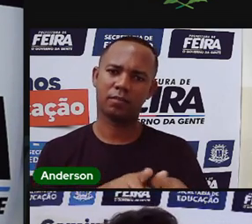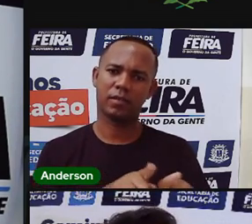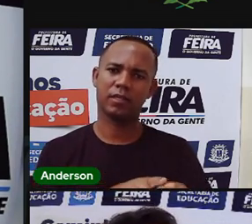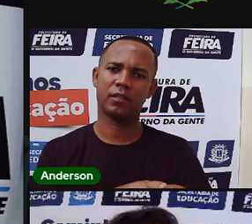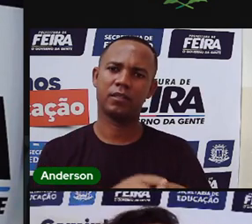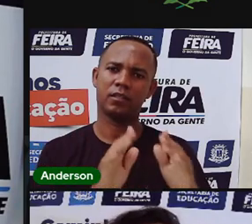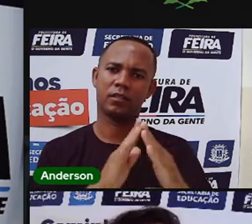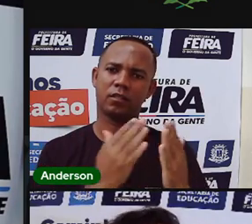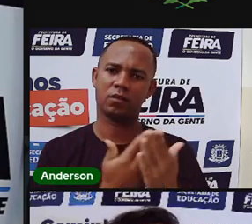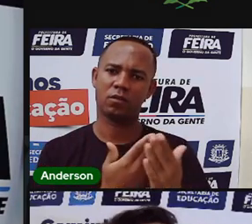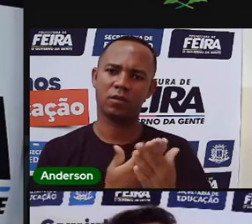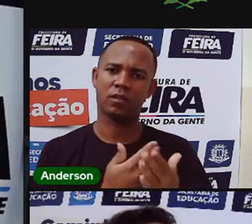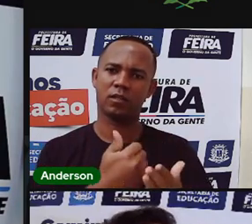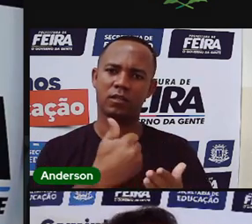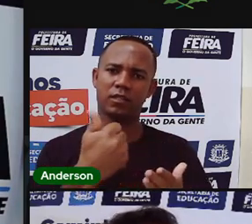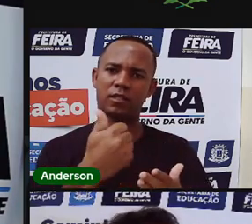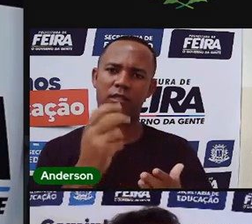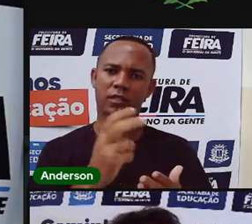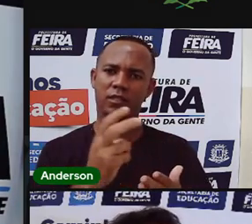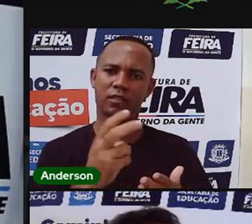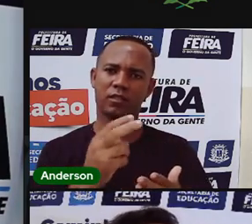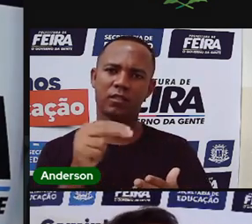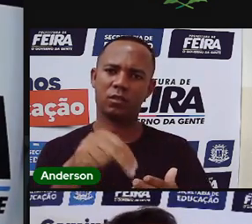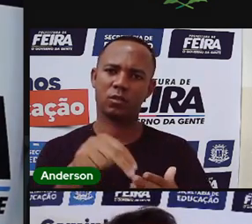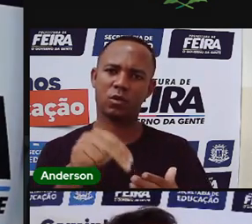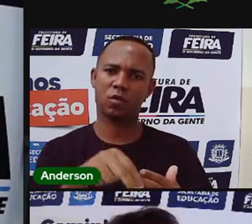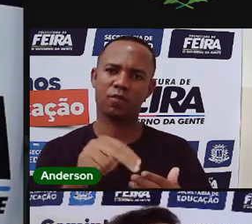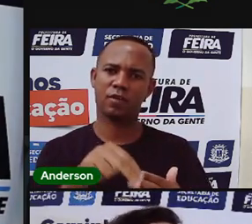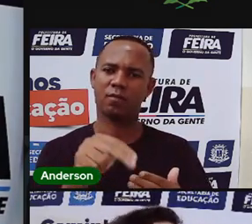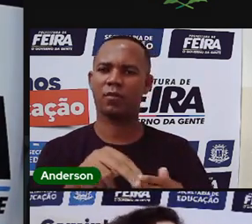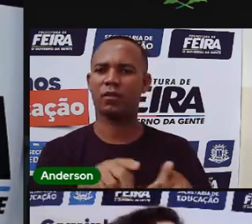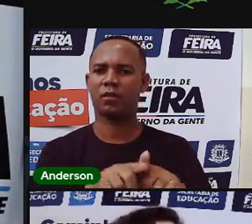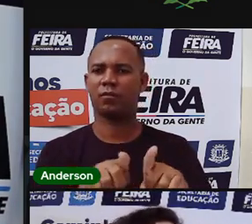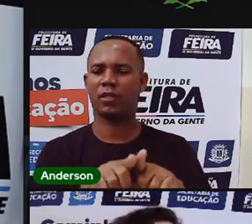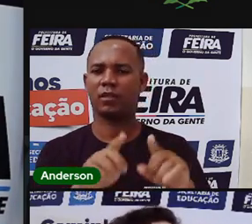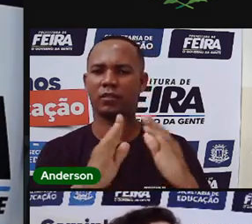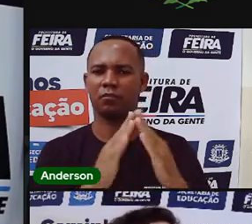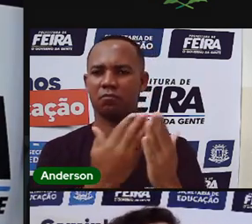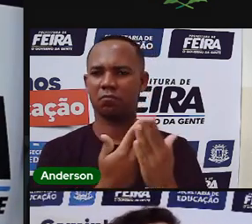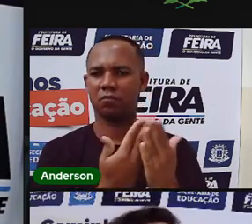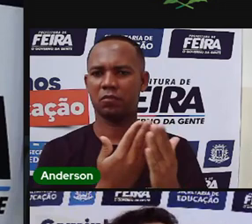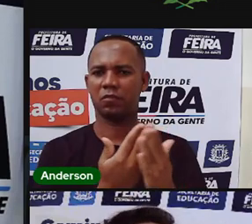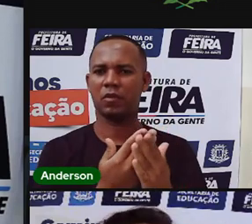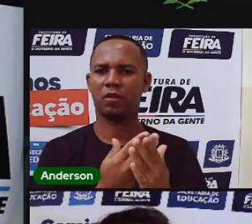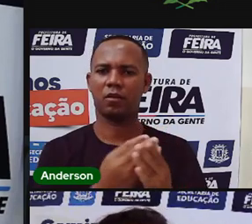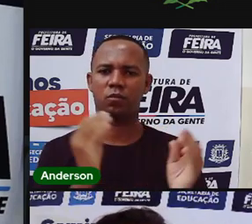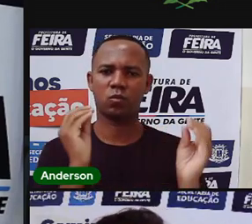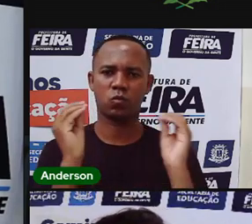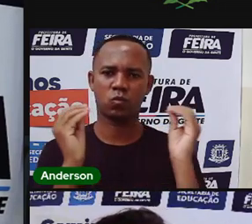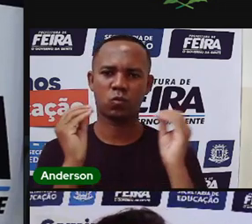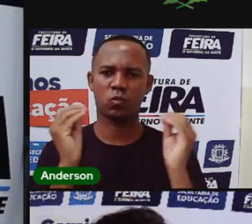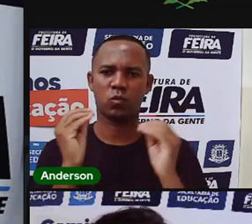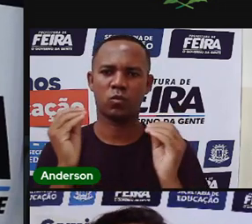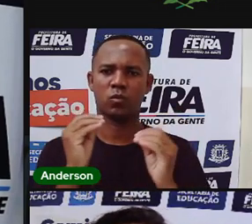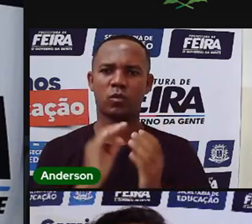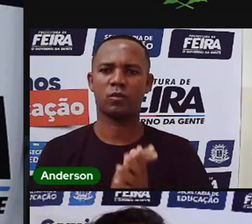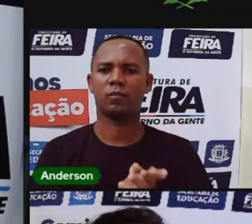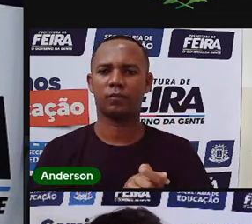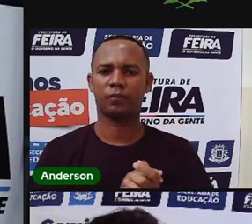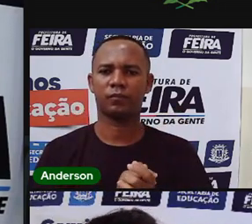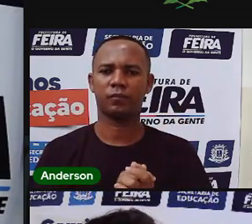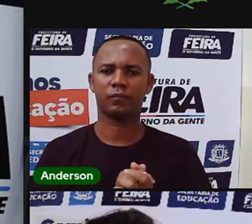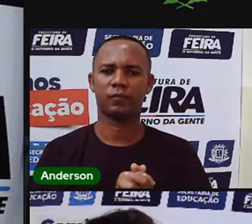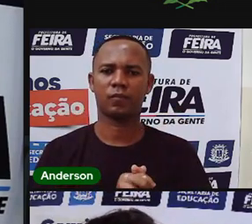de Novembro e a Escola Municipal Rosa Maria Espiridião Leite. Se eu esqueci algum aí, coloquem no chat que eu